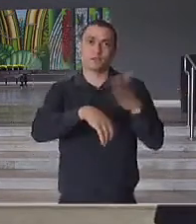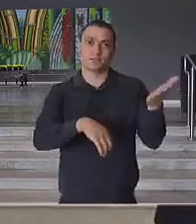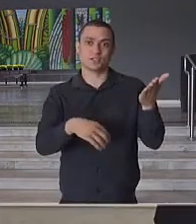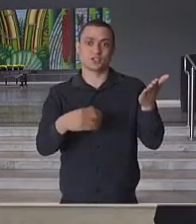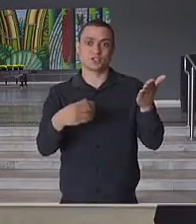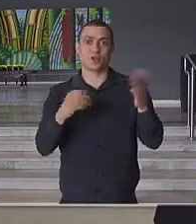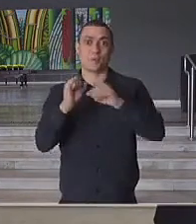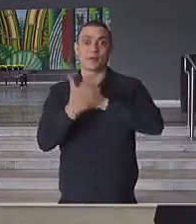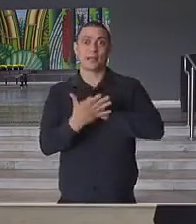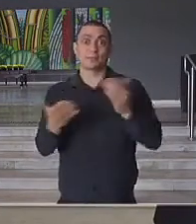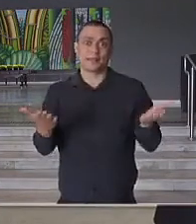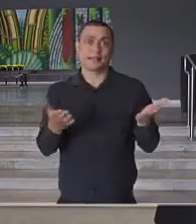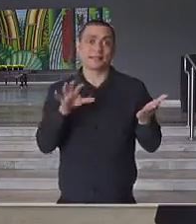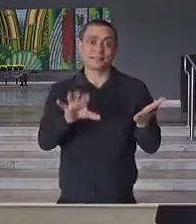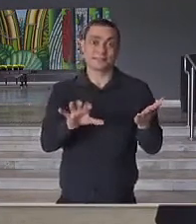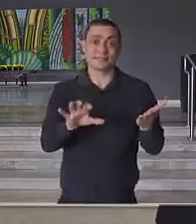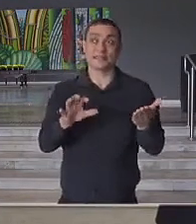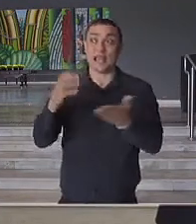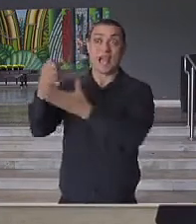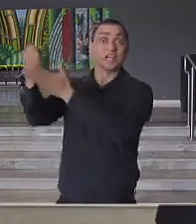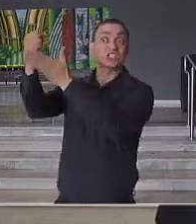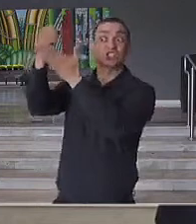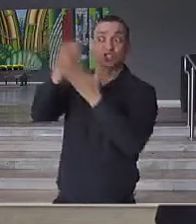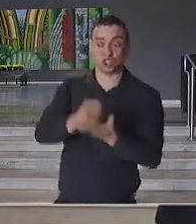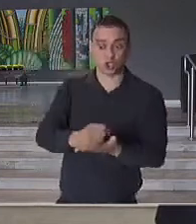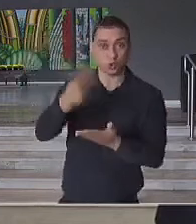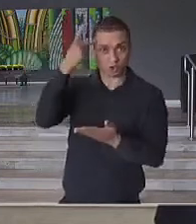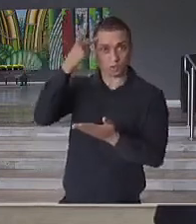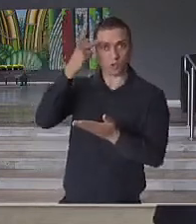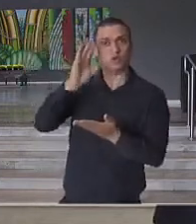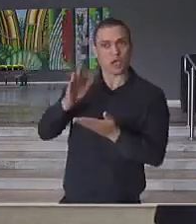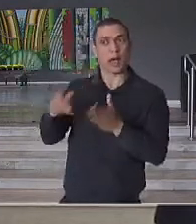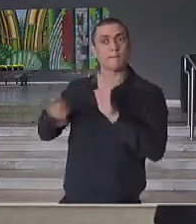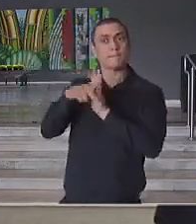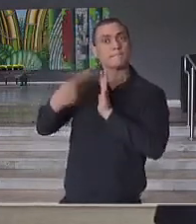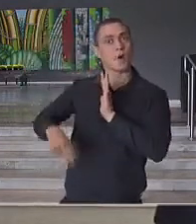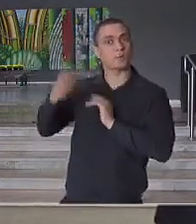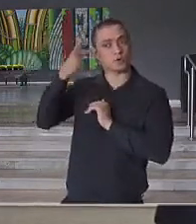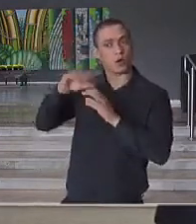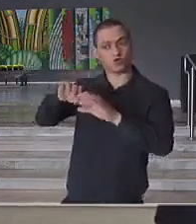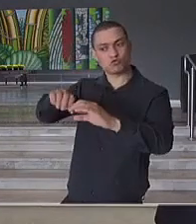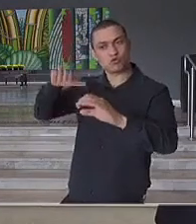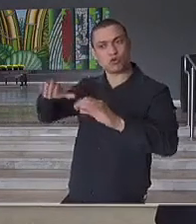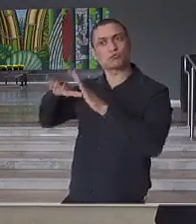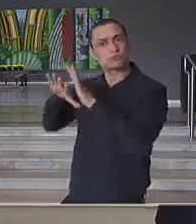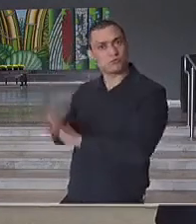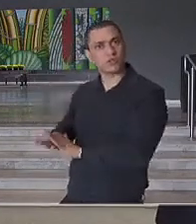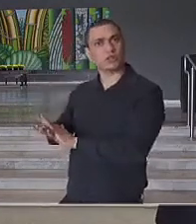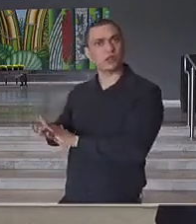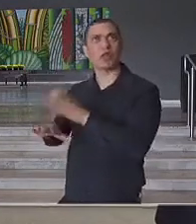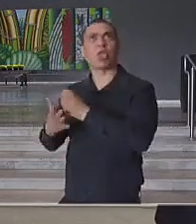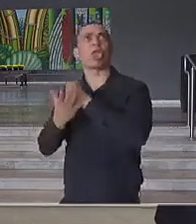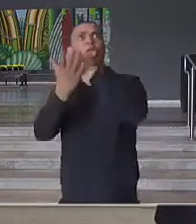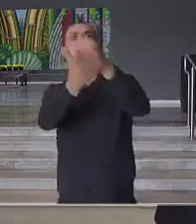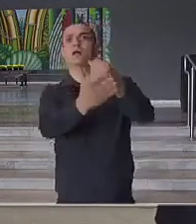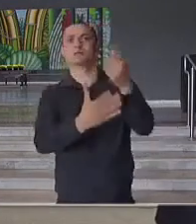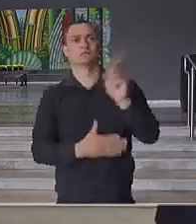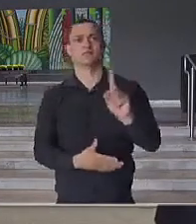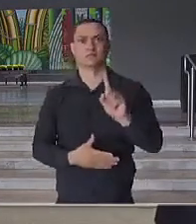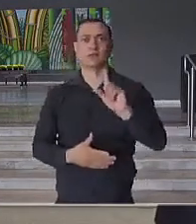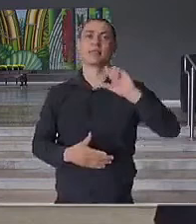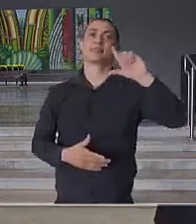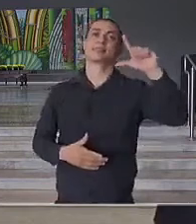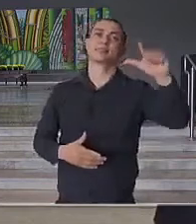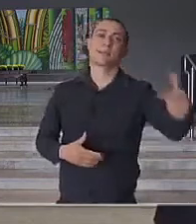diante de uma pandemia, que ao chegarem as vacinas em São Paulo, as que forem de São Paulo, fiquem aqui, não sejam transportados para algum lugar para